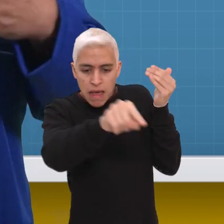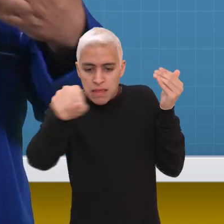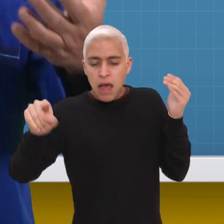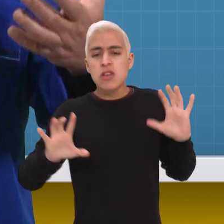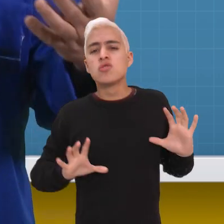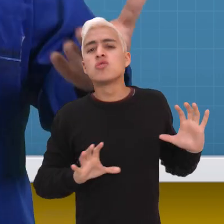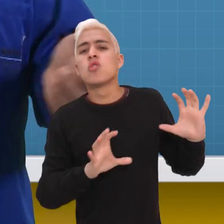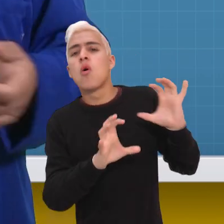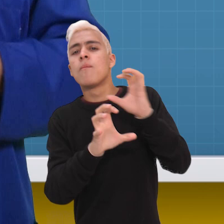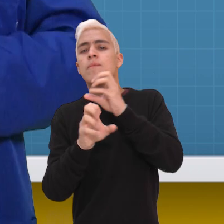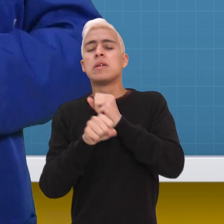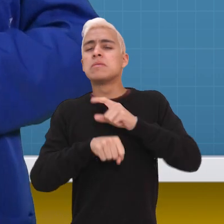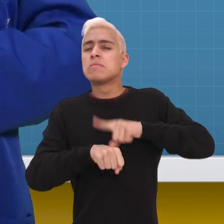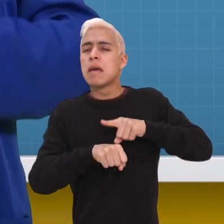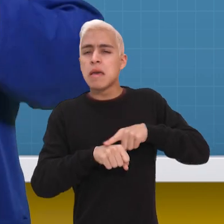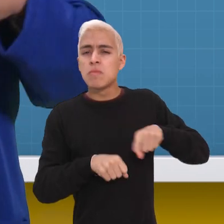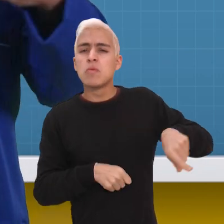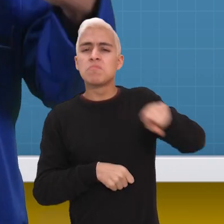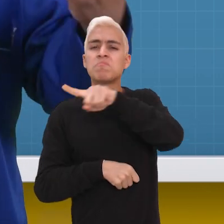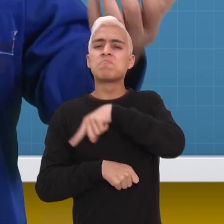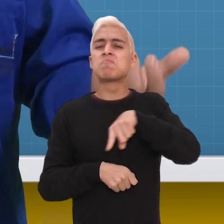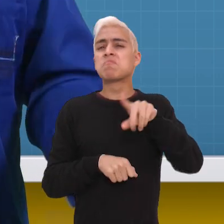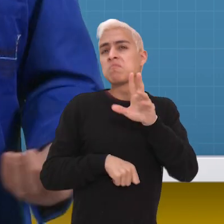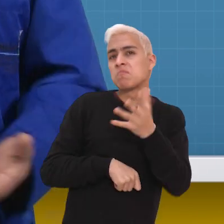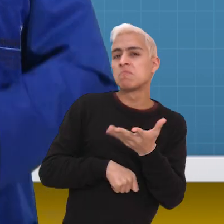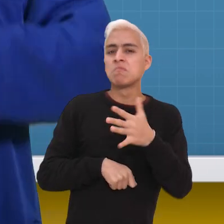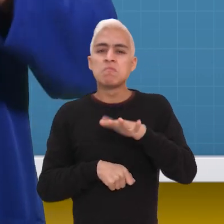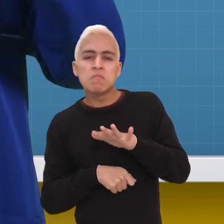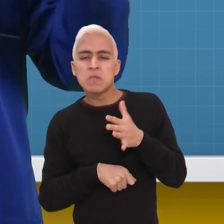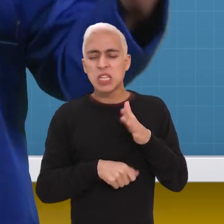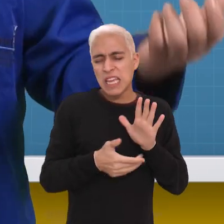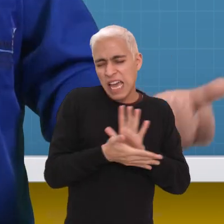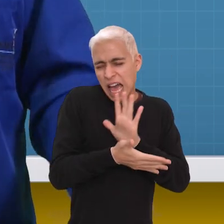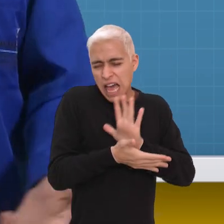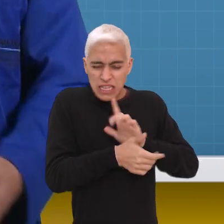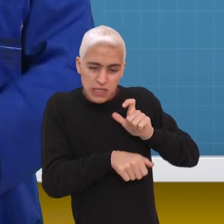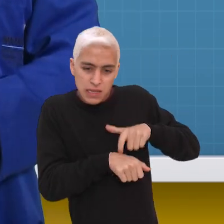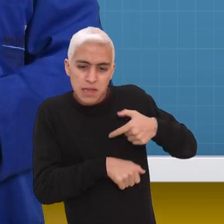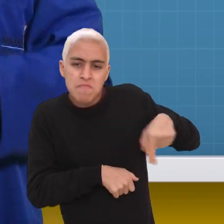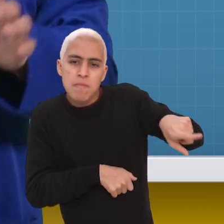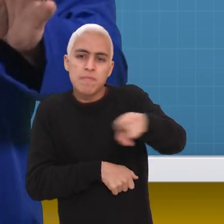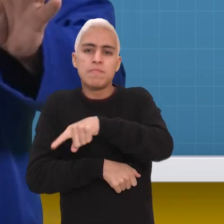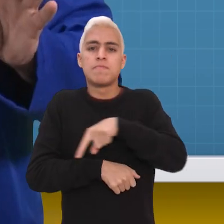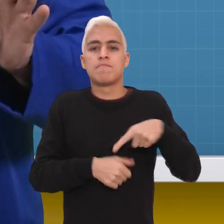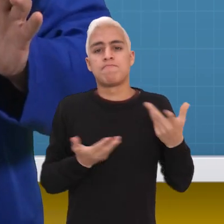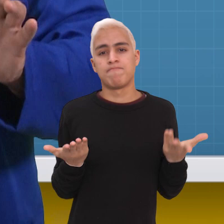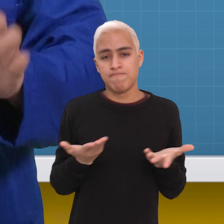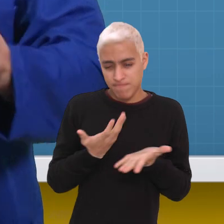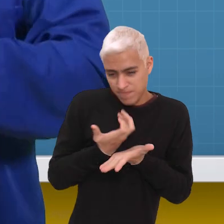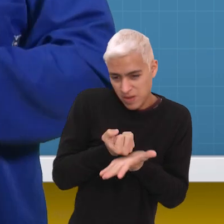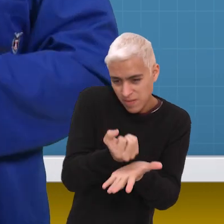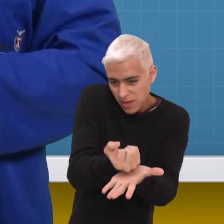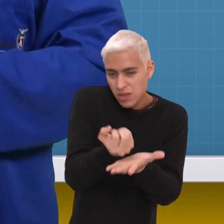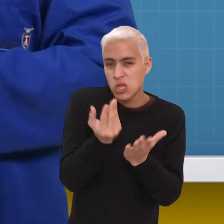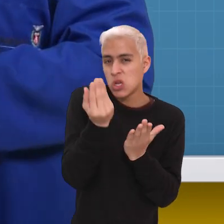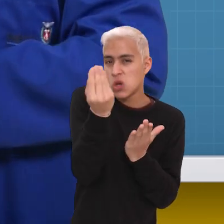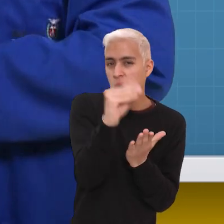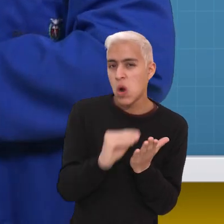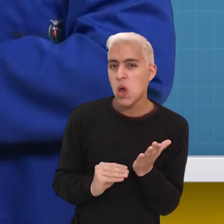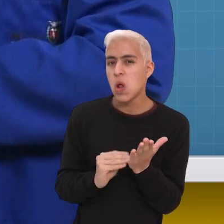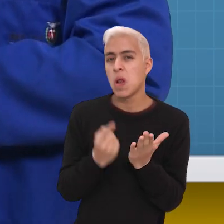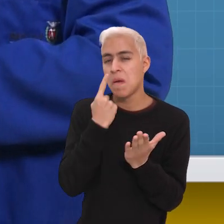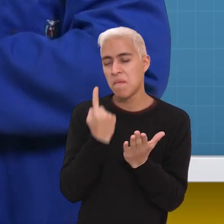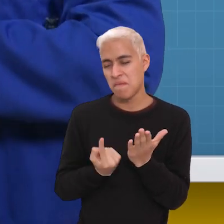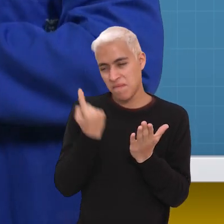quanto tempo será que ele leva no total, assim, quanto eles gastam do dia? Vamos registrar, vamos